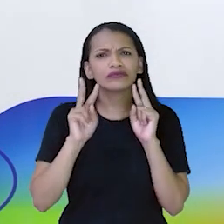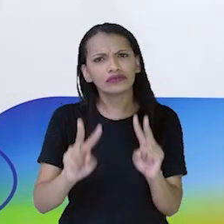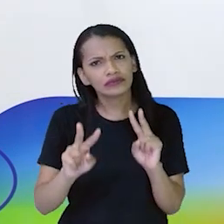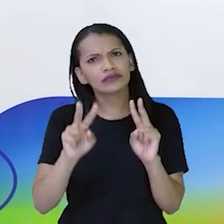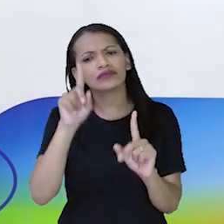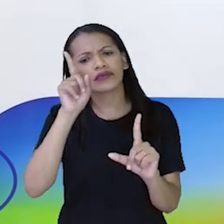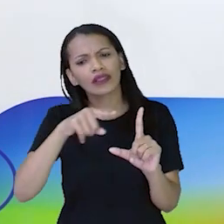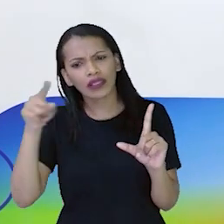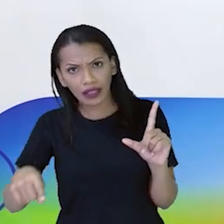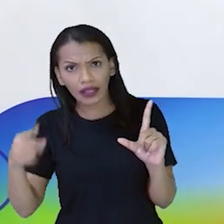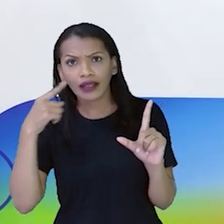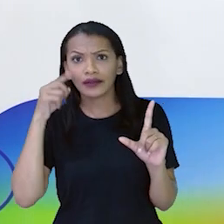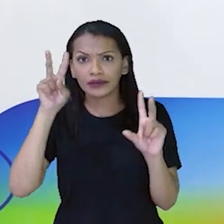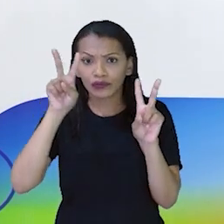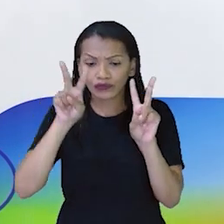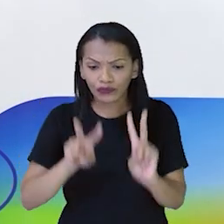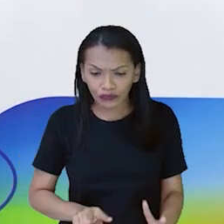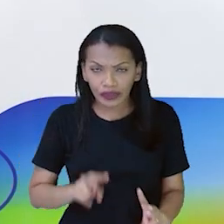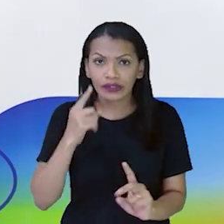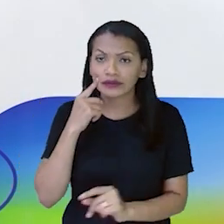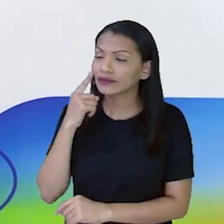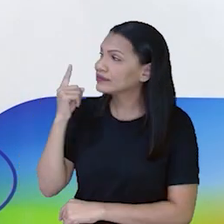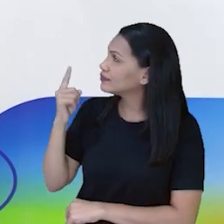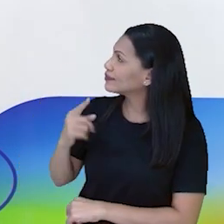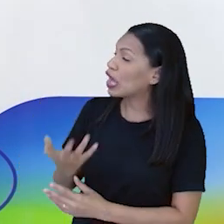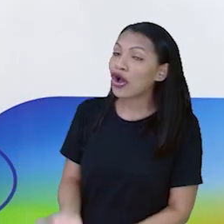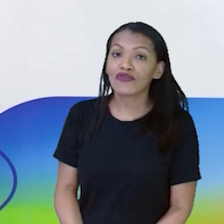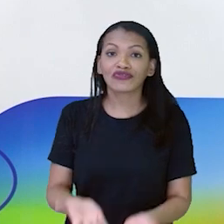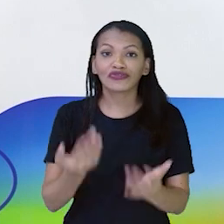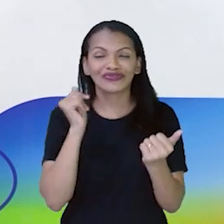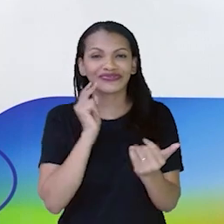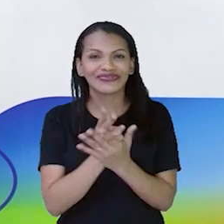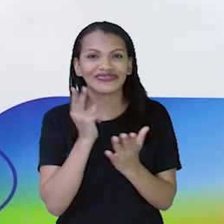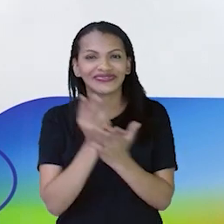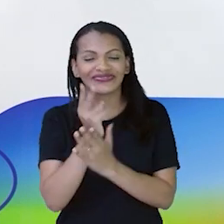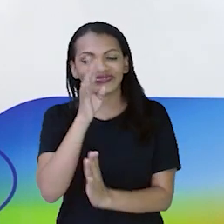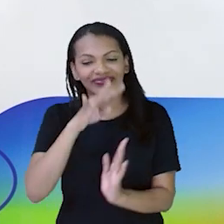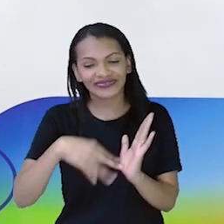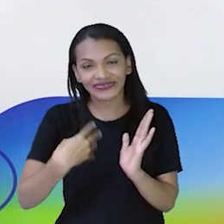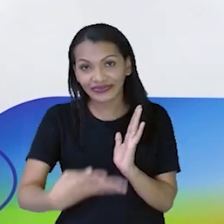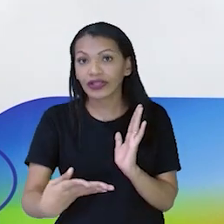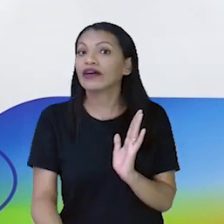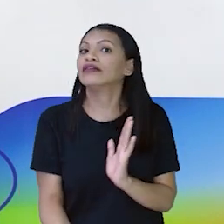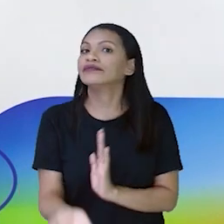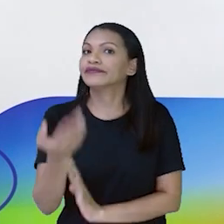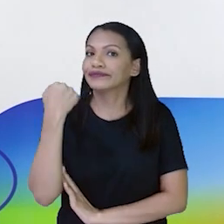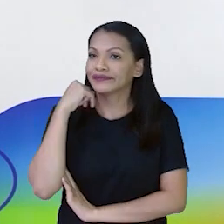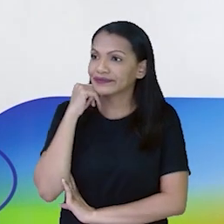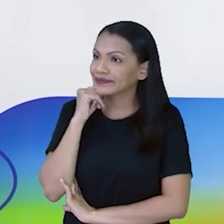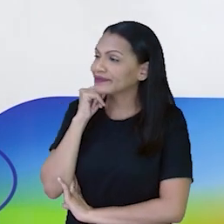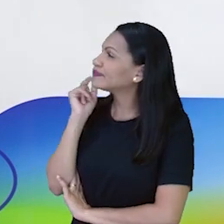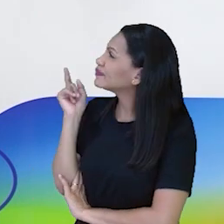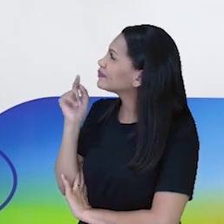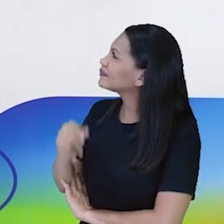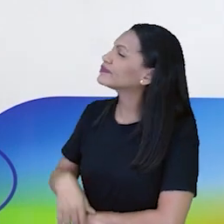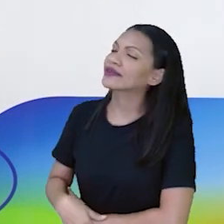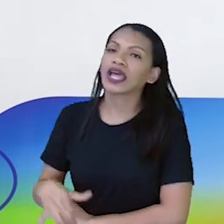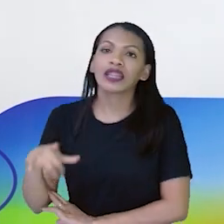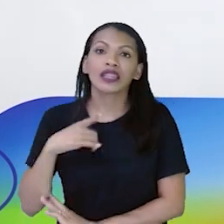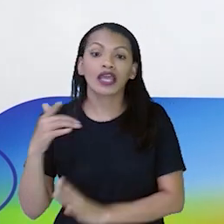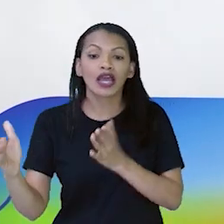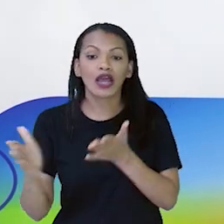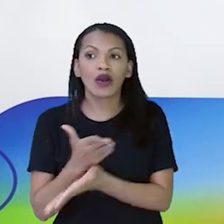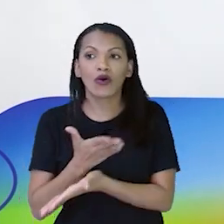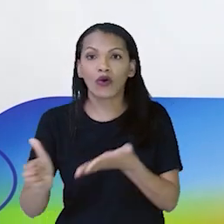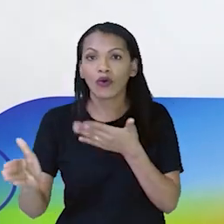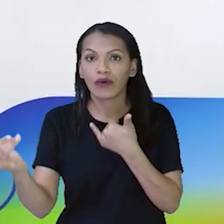ler ele dessa forma. Então, vamos continuar agora para as tabelas. As tabelas são bem legais. Ela tem algumas